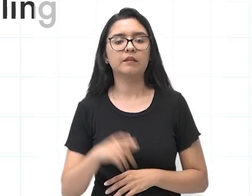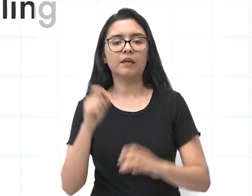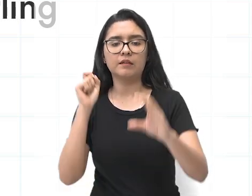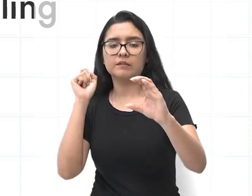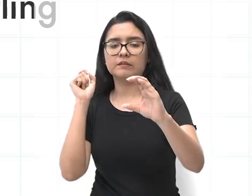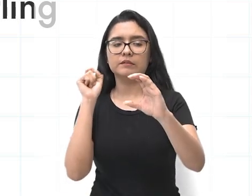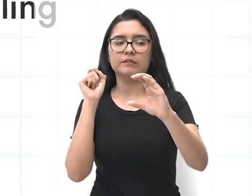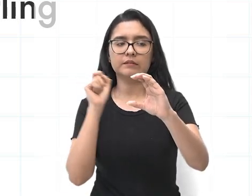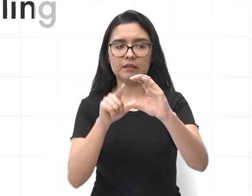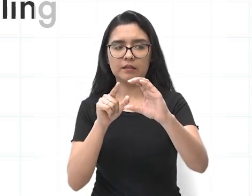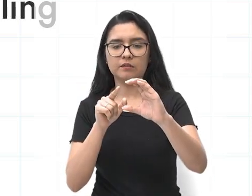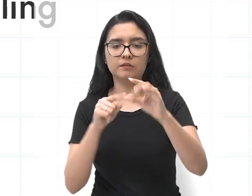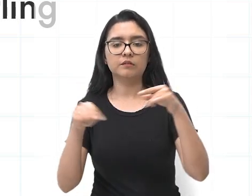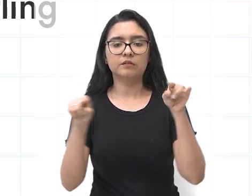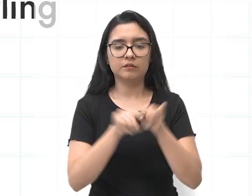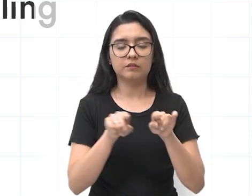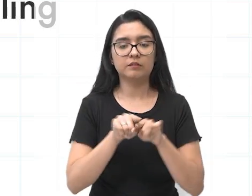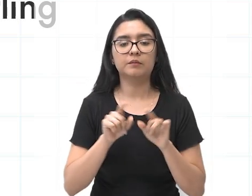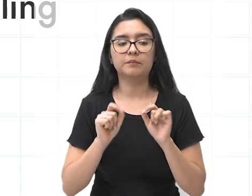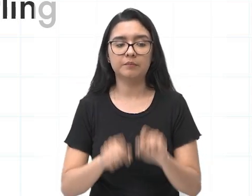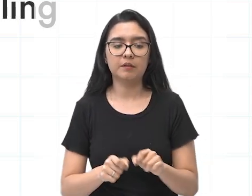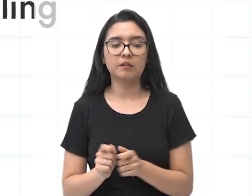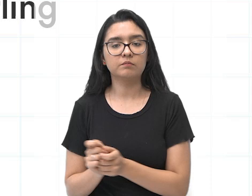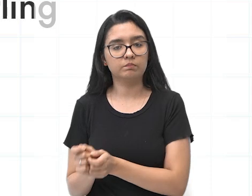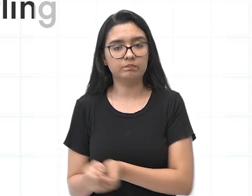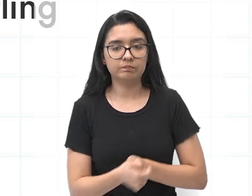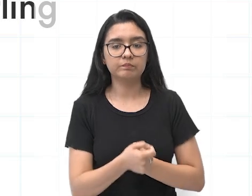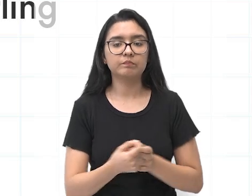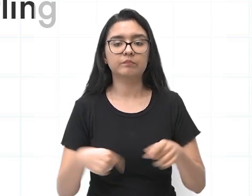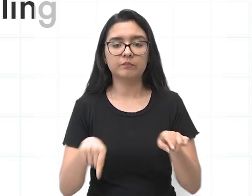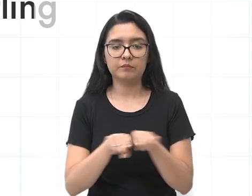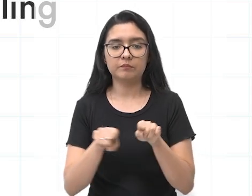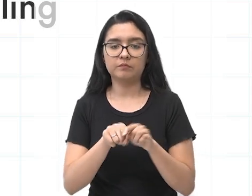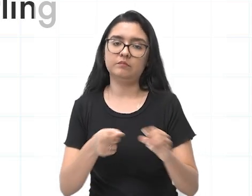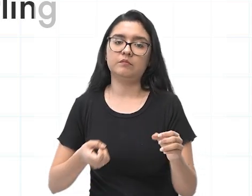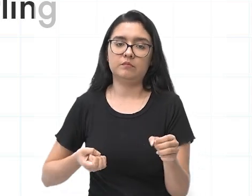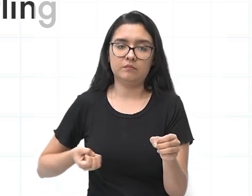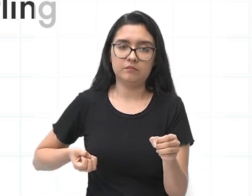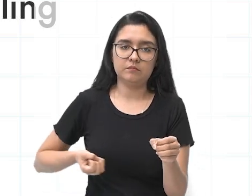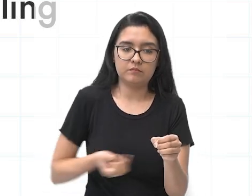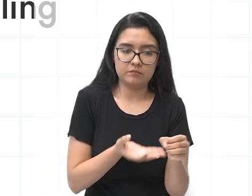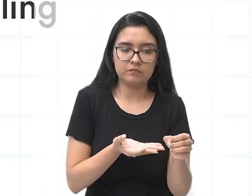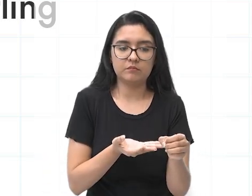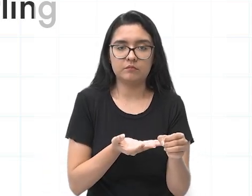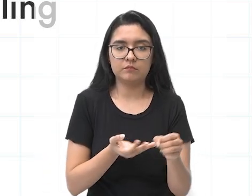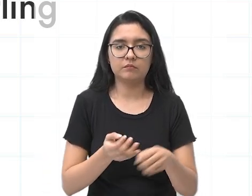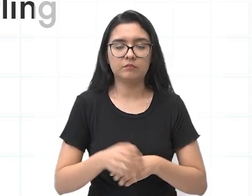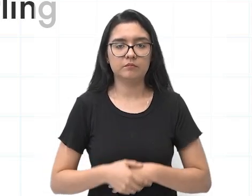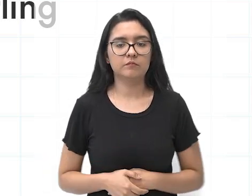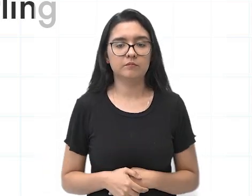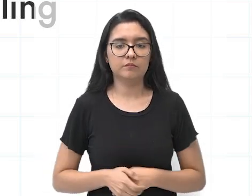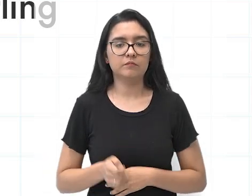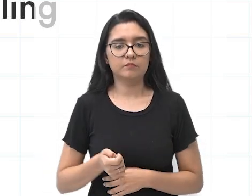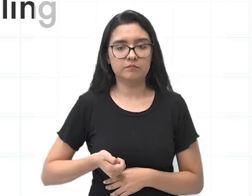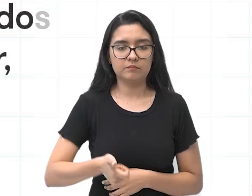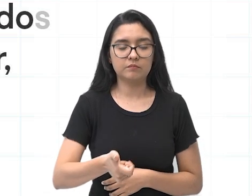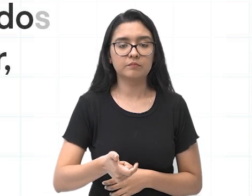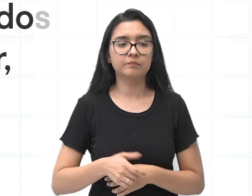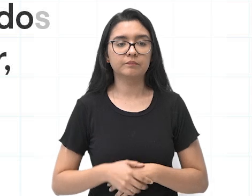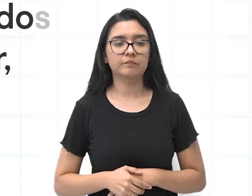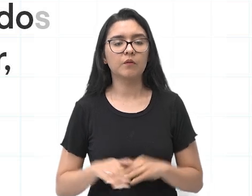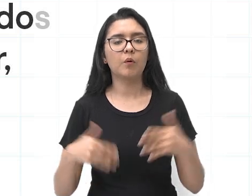equipamentos. Quarta dica, pratique regularmente, não é porque você não conseguiu fazer o movimento na primeira